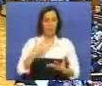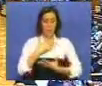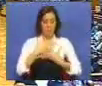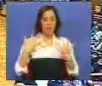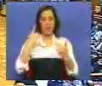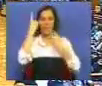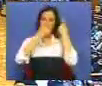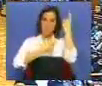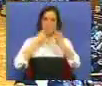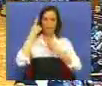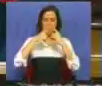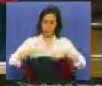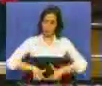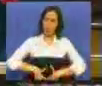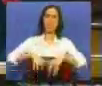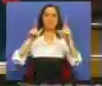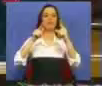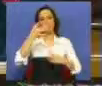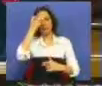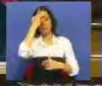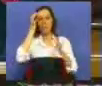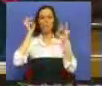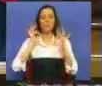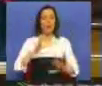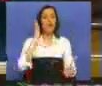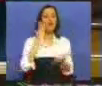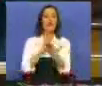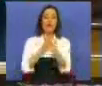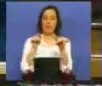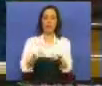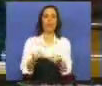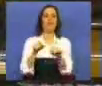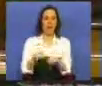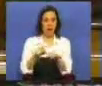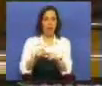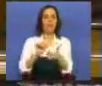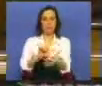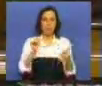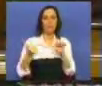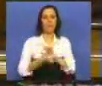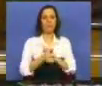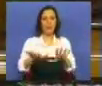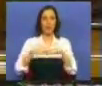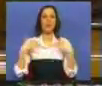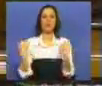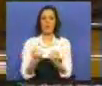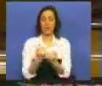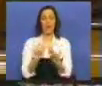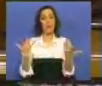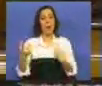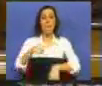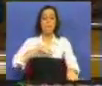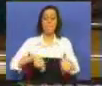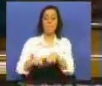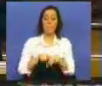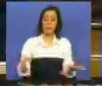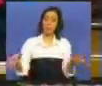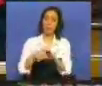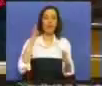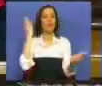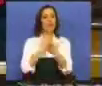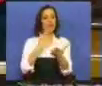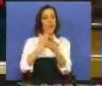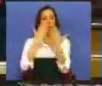grandes pensadores progressistas consideraram sempre a escola como um elemento transformador das sociedades. A política sobre a escola